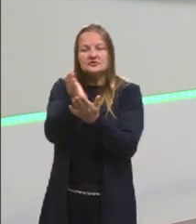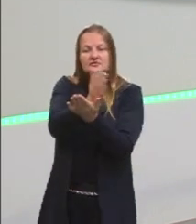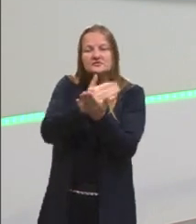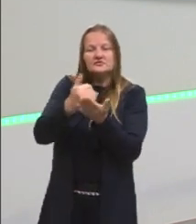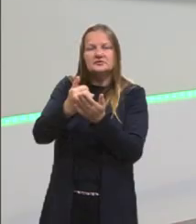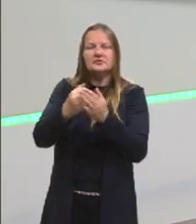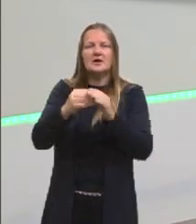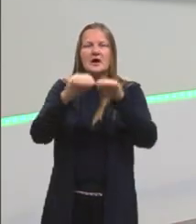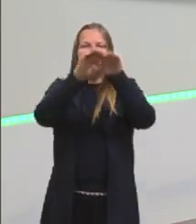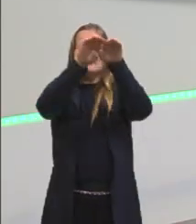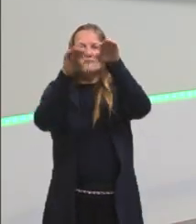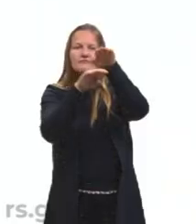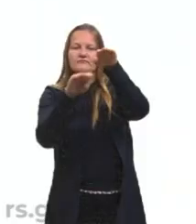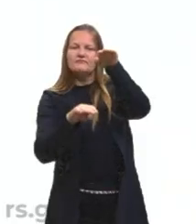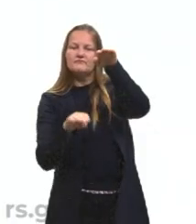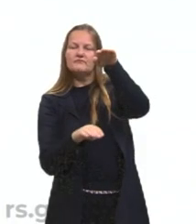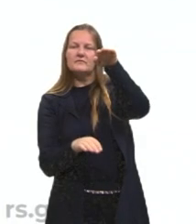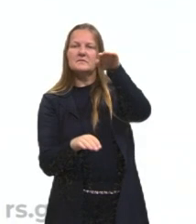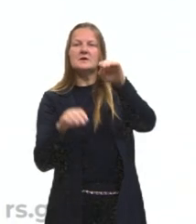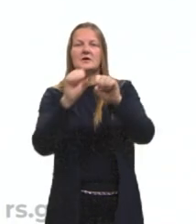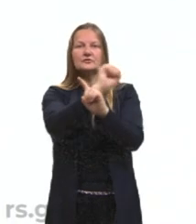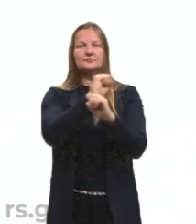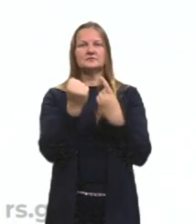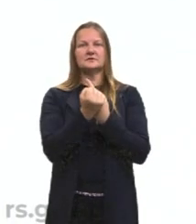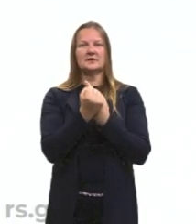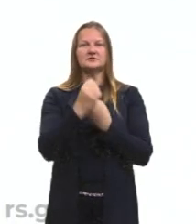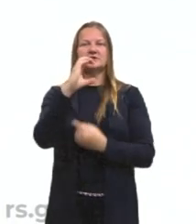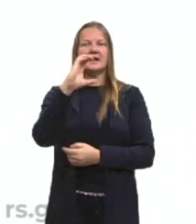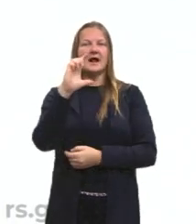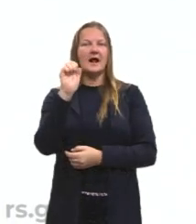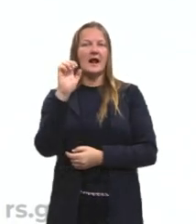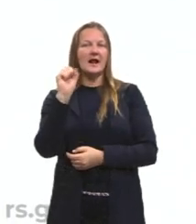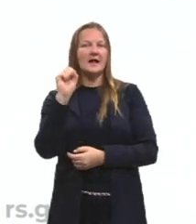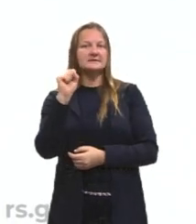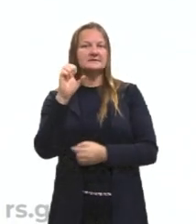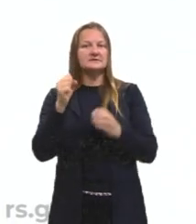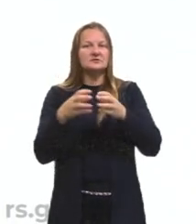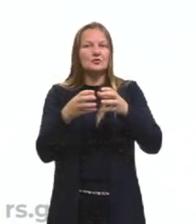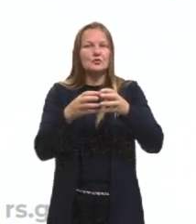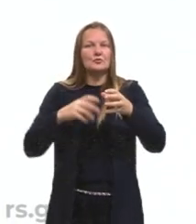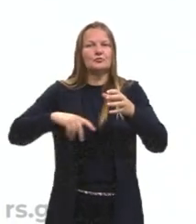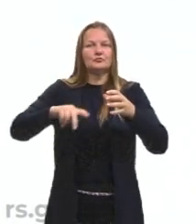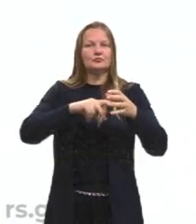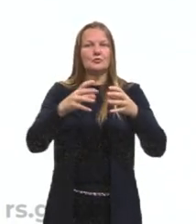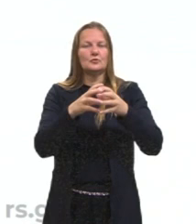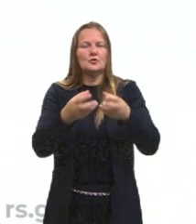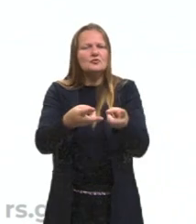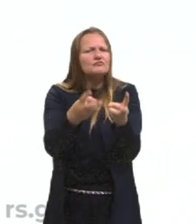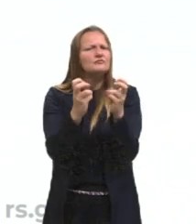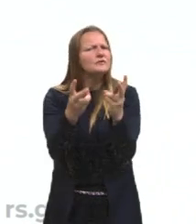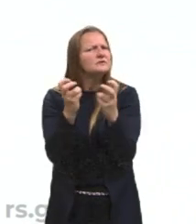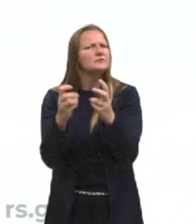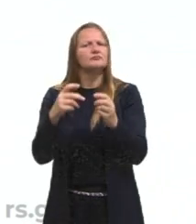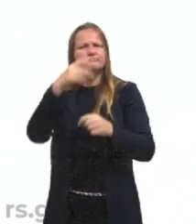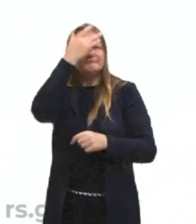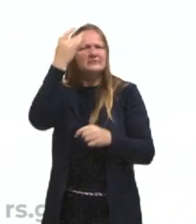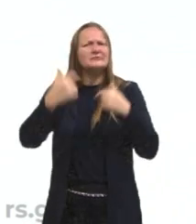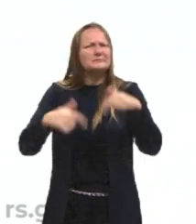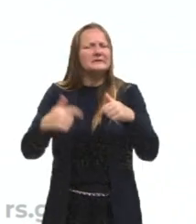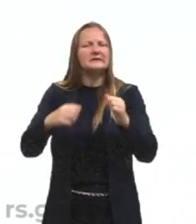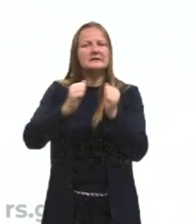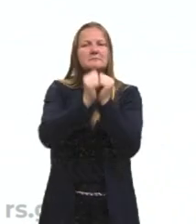social o proletariado e a classe dominante Como isso acontece como acontece a exploração do trabalho